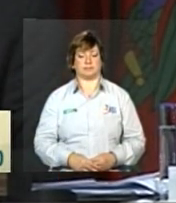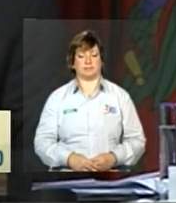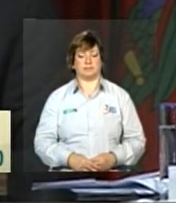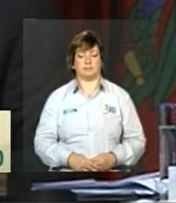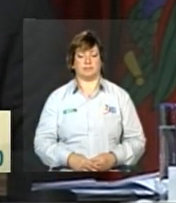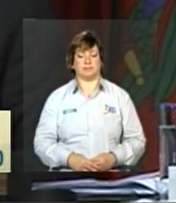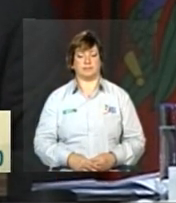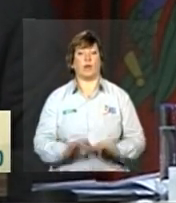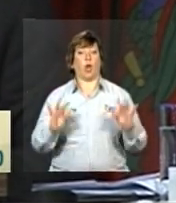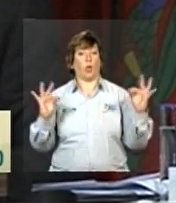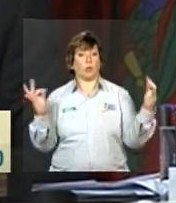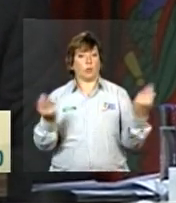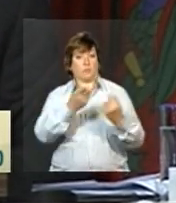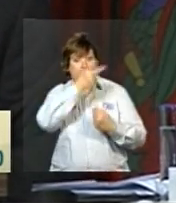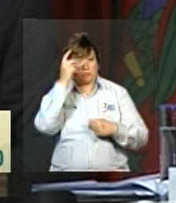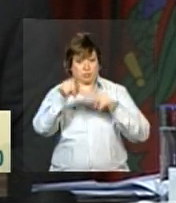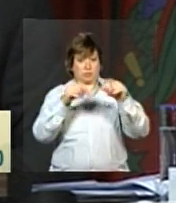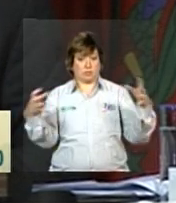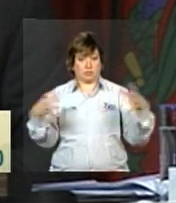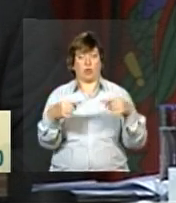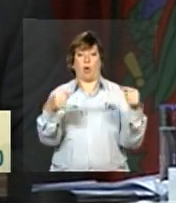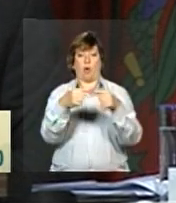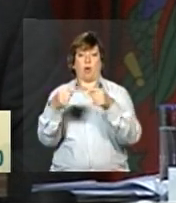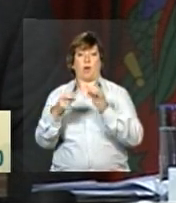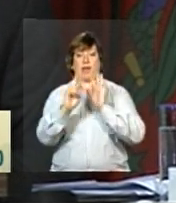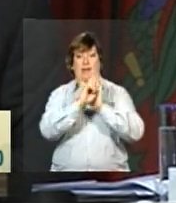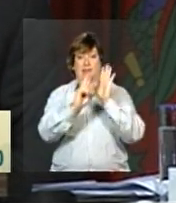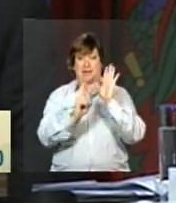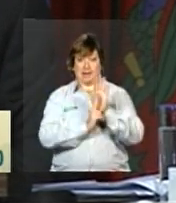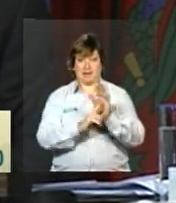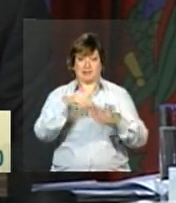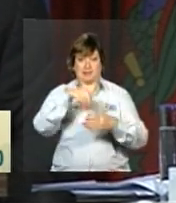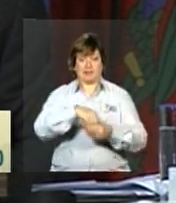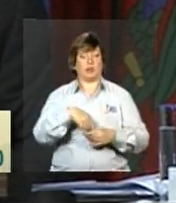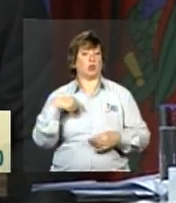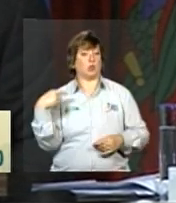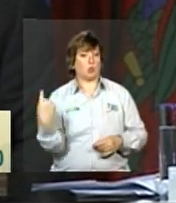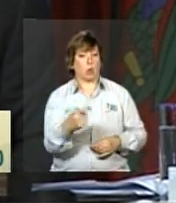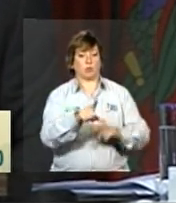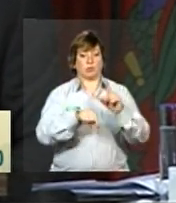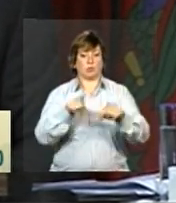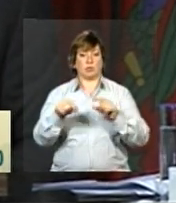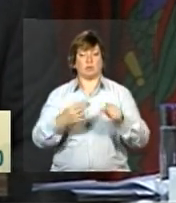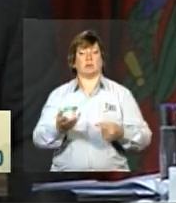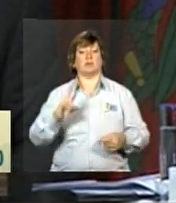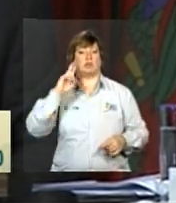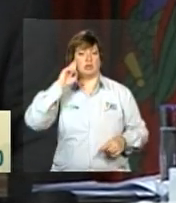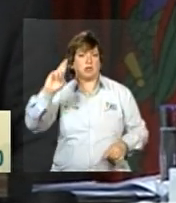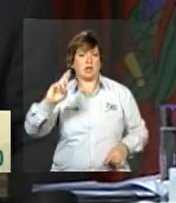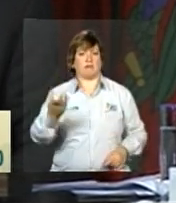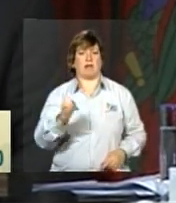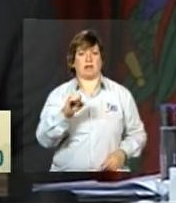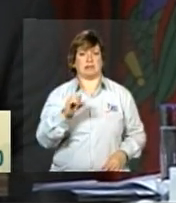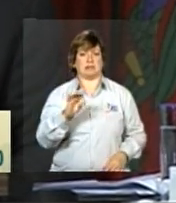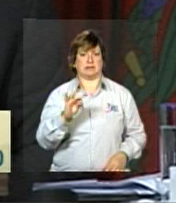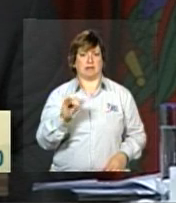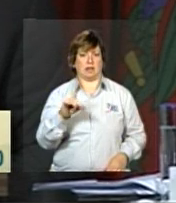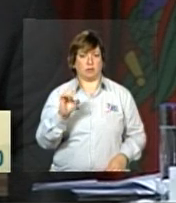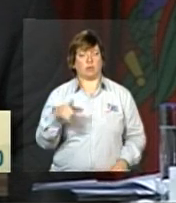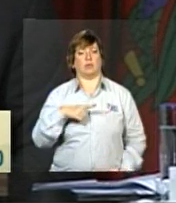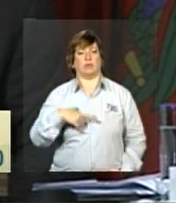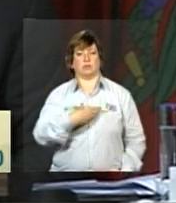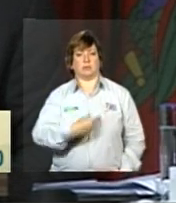Delegados devem saber que, de acordo com as regras internas, aqueles que são designados, seja chefe de Estado, ministro das Relações Estrangeiras, devem